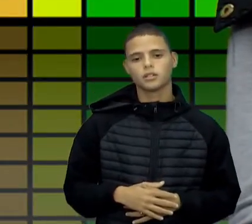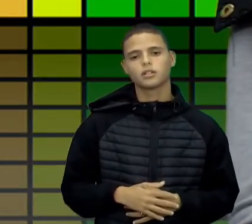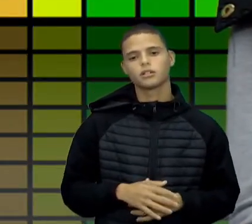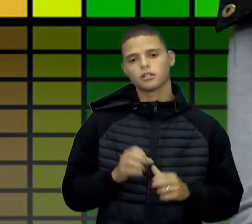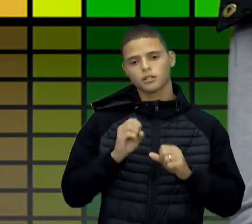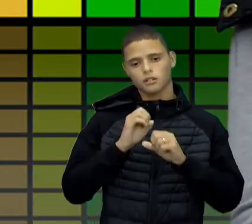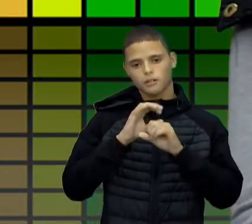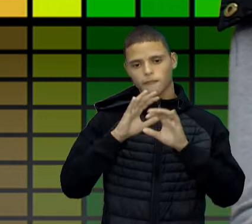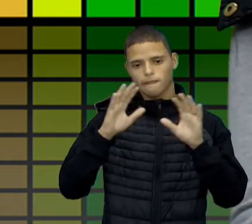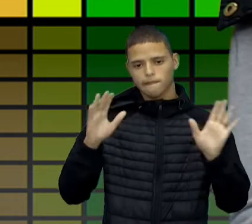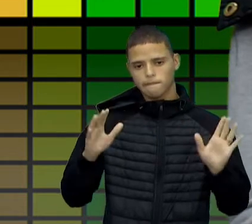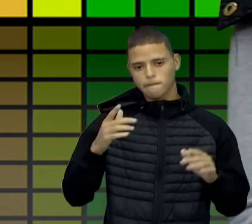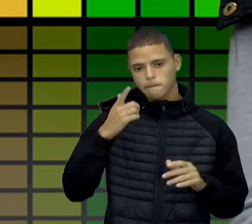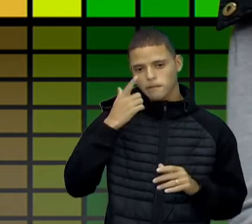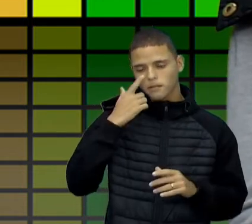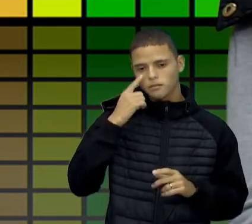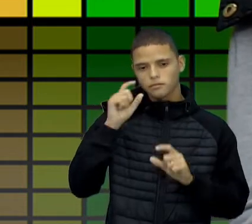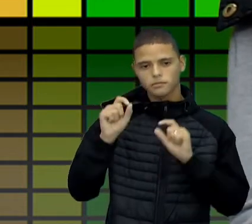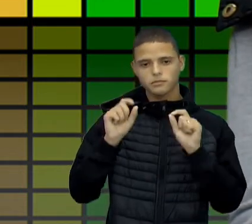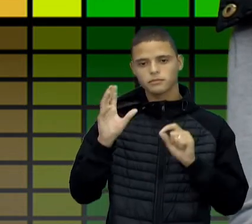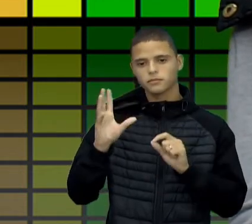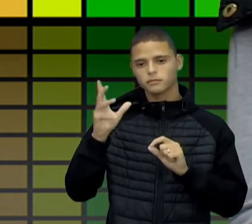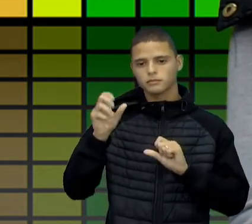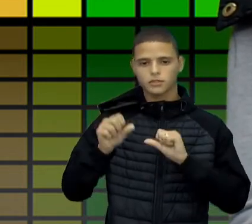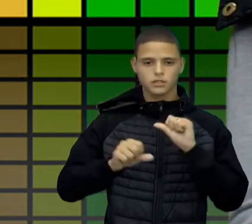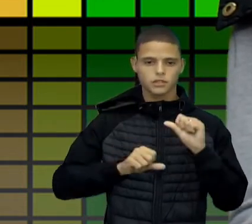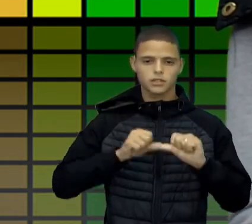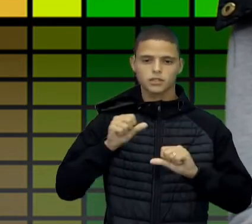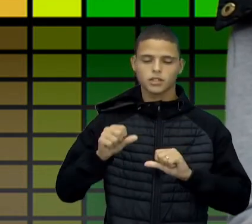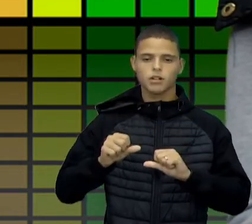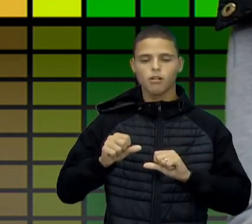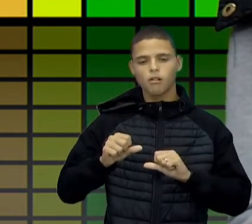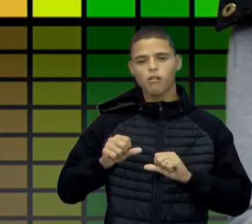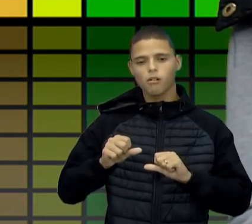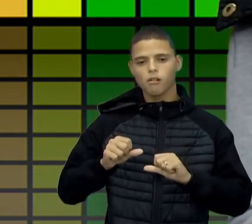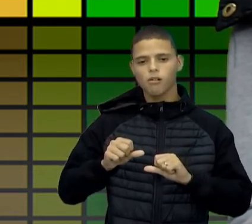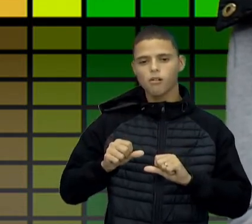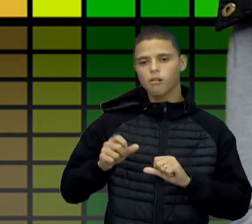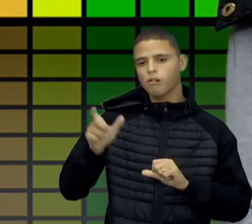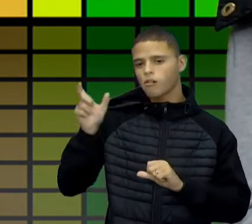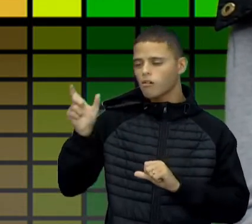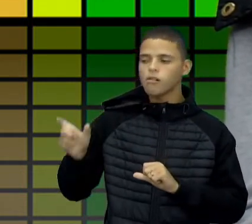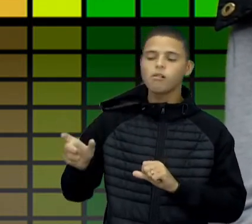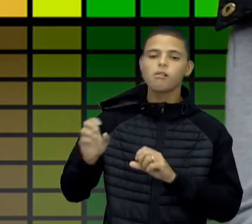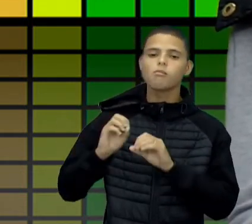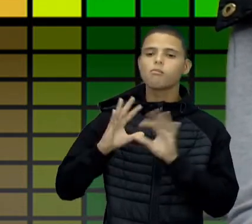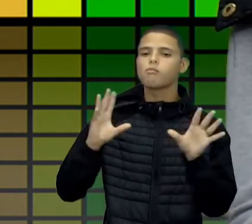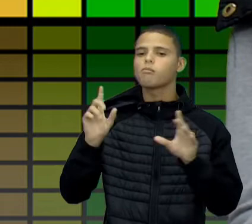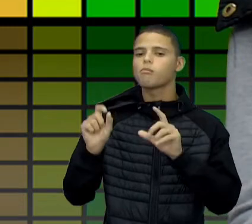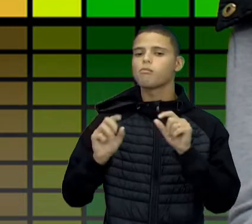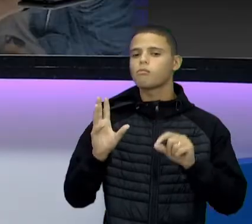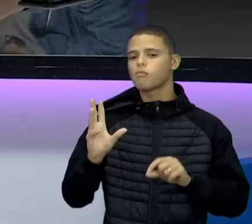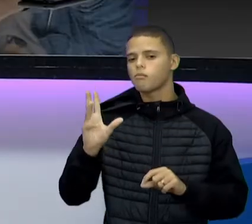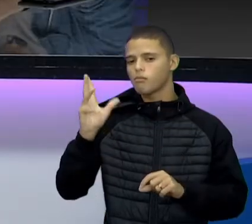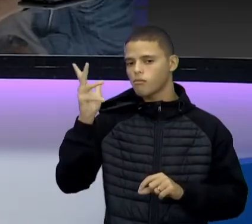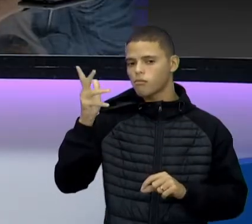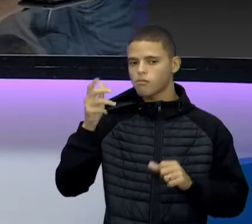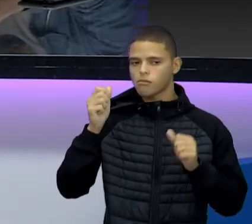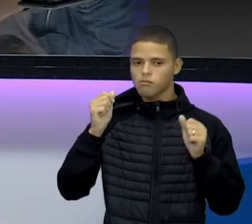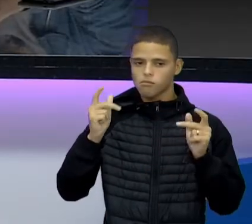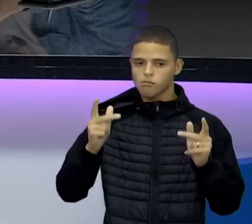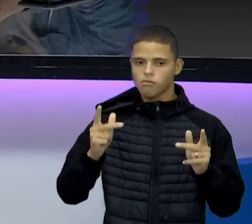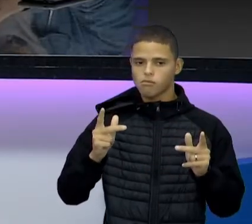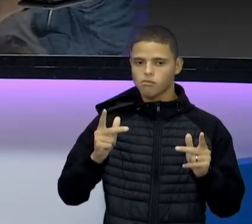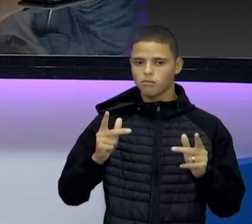nítido, evidencia o que aconteceu, que poderíamos trocar também, nítido e evidenciar por ficou claro o que aconteceu ali.